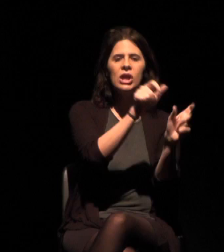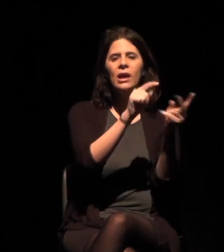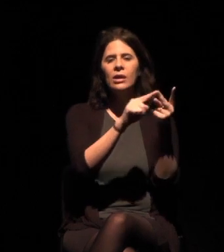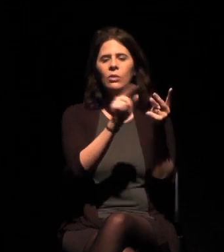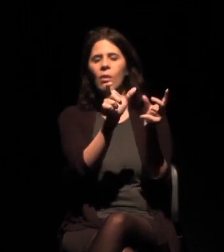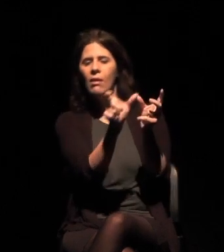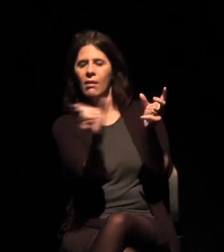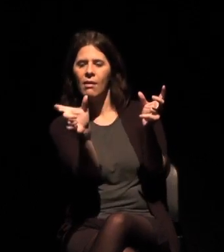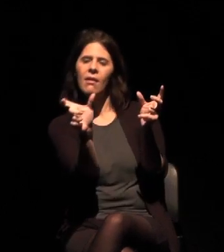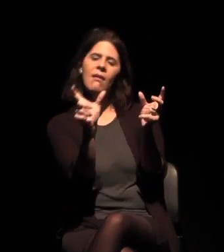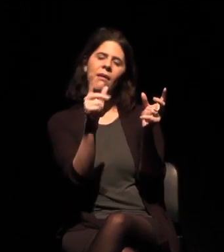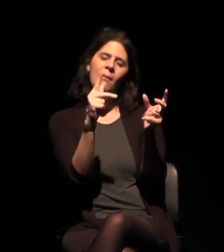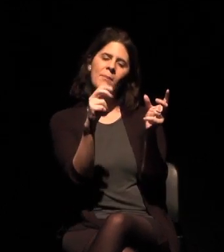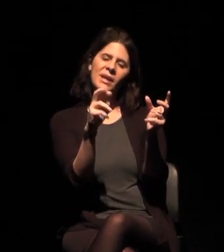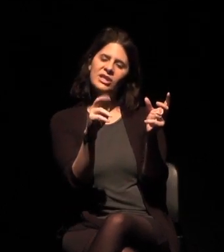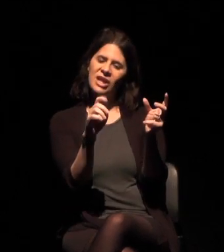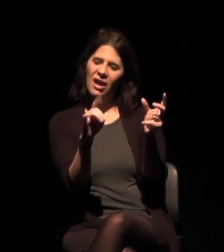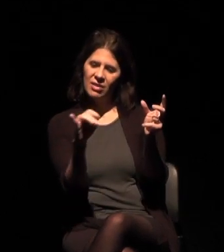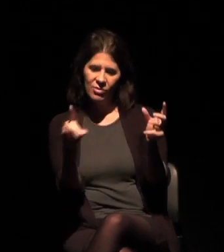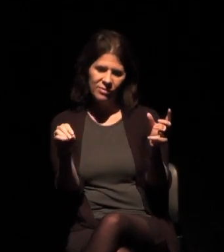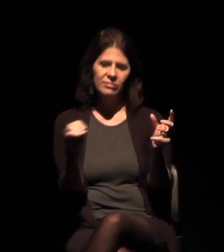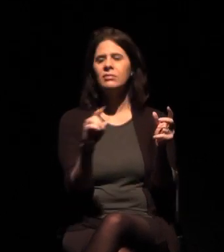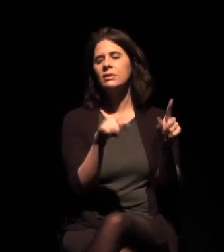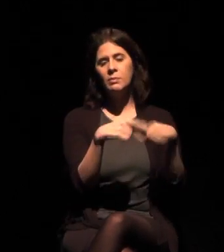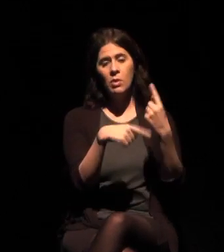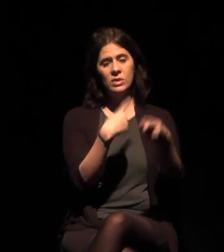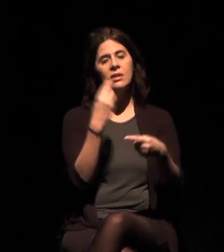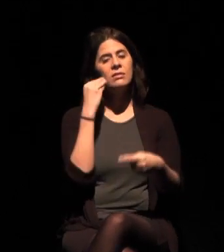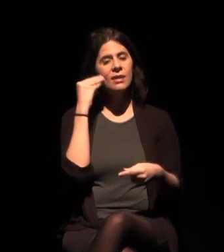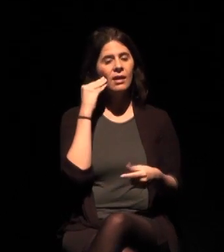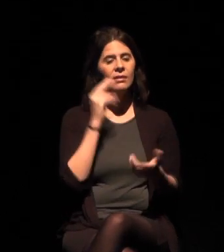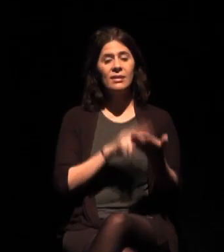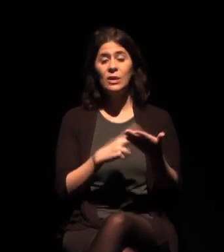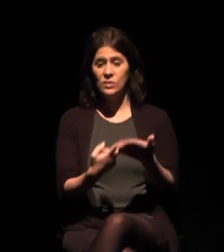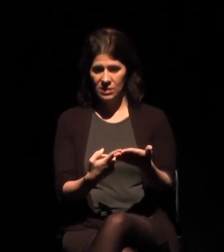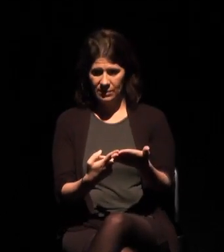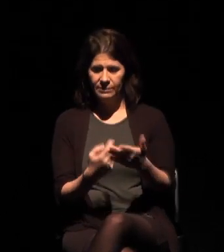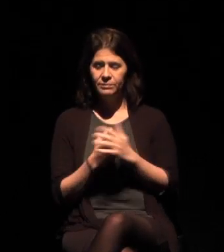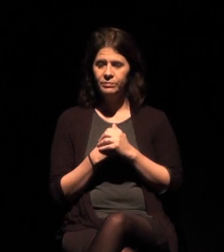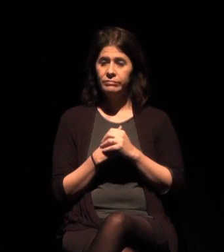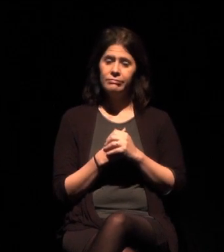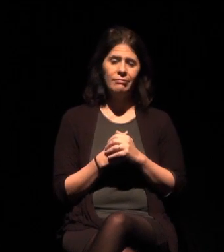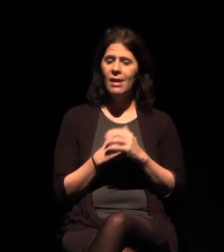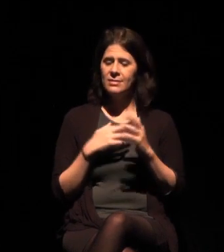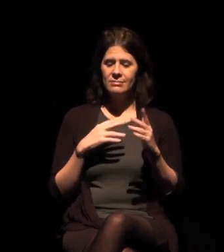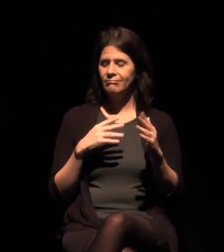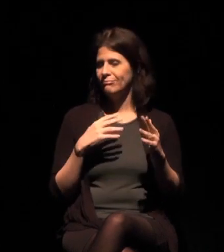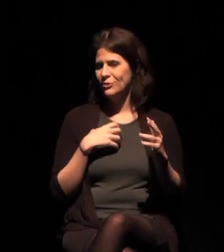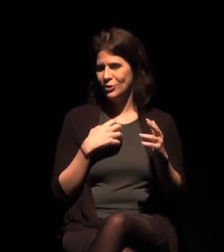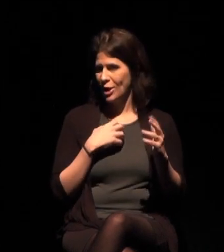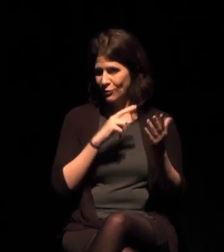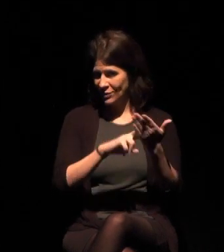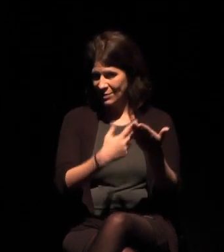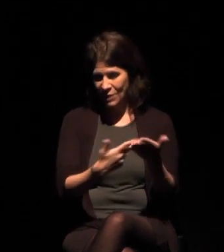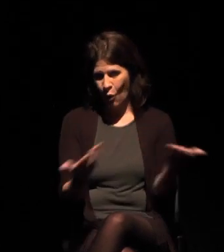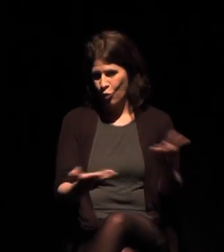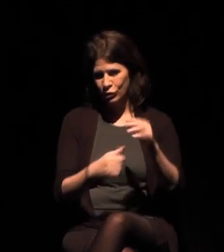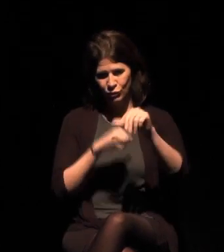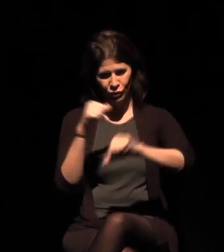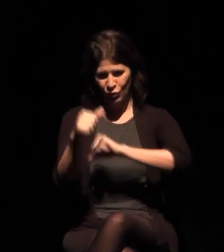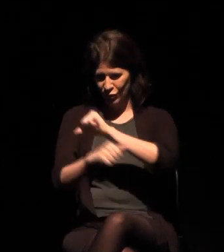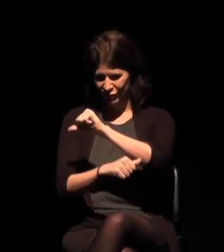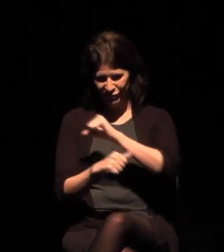outra língua isso mudou completamente nos últimos 20 anos hoje em dia o que se faz é é aprender uma